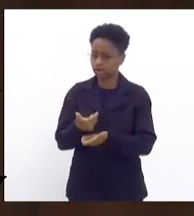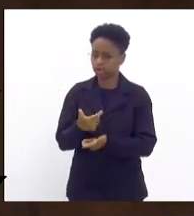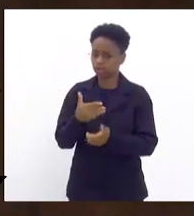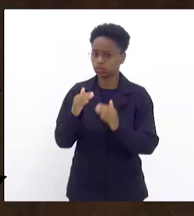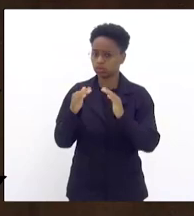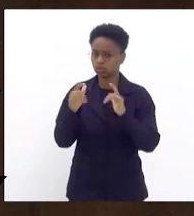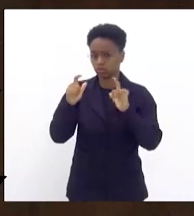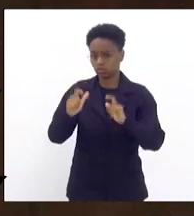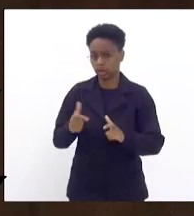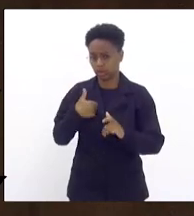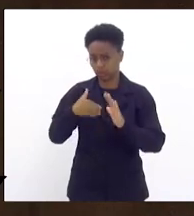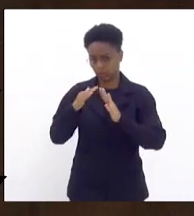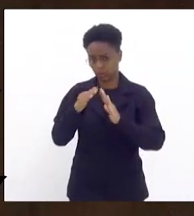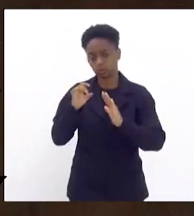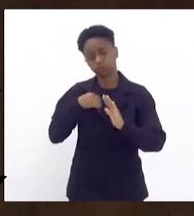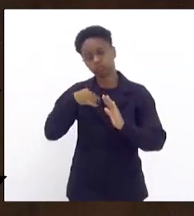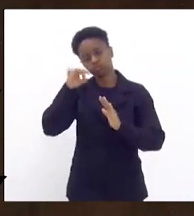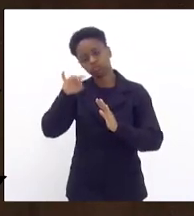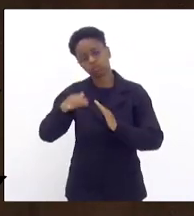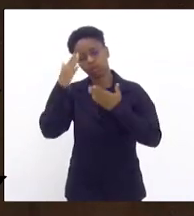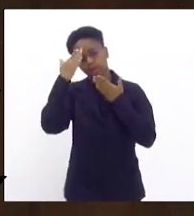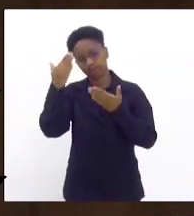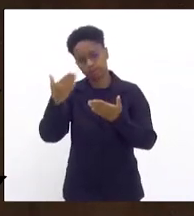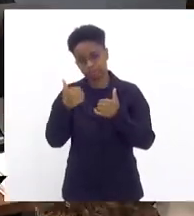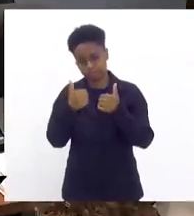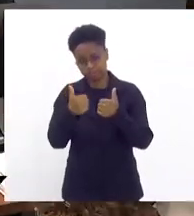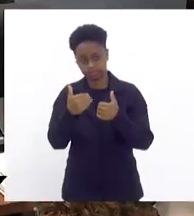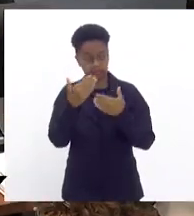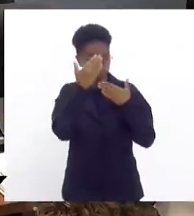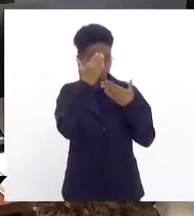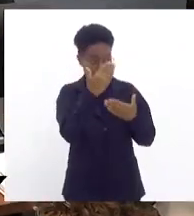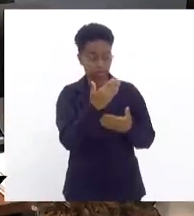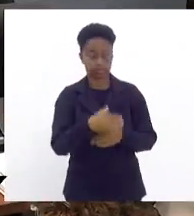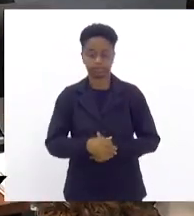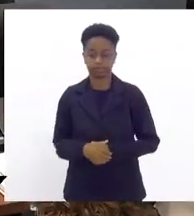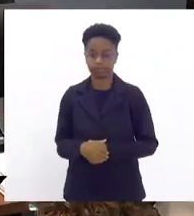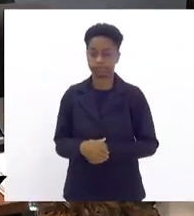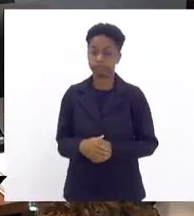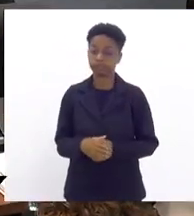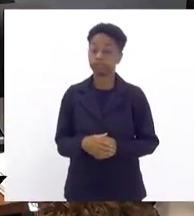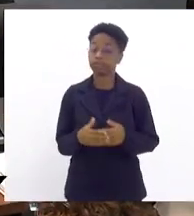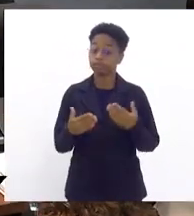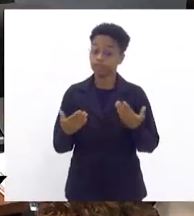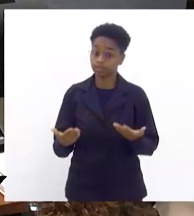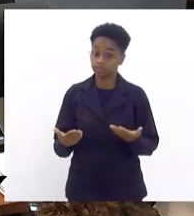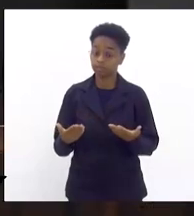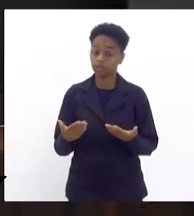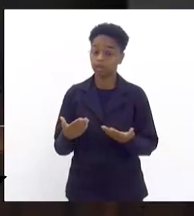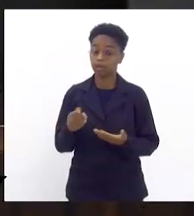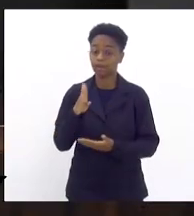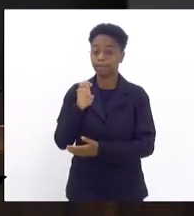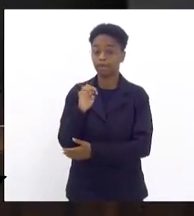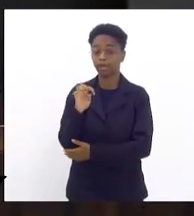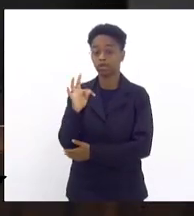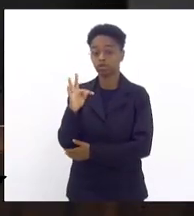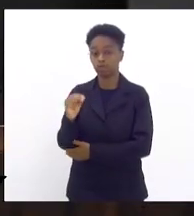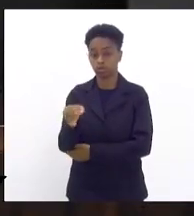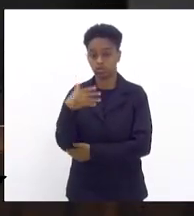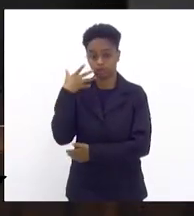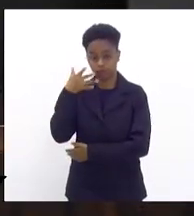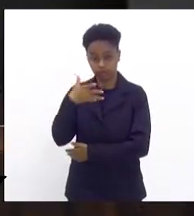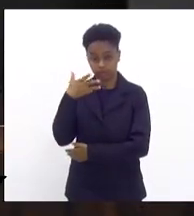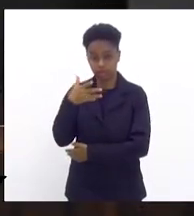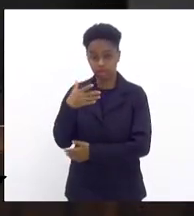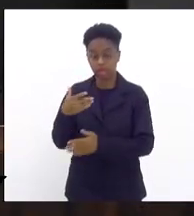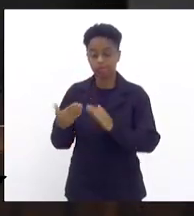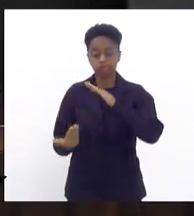Tá? Então, eu só tenho a agradecer. Tá bom? Obrigado, Jorge. Valeu. Convidar o Beto Canaã para poder fazer uso da palavra. Por favor, vamos ficar atentos ao tempo